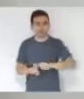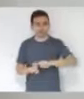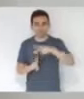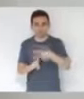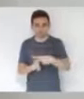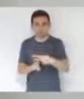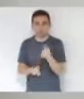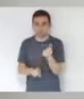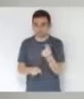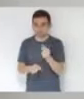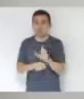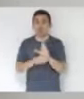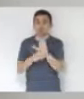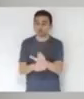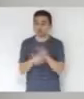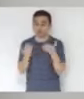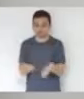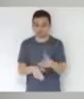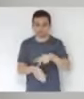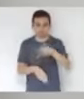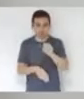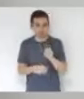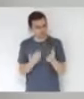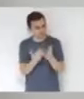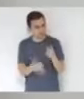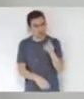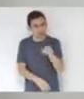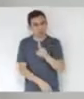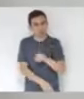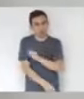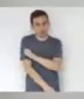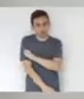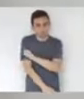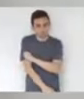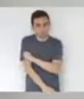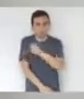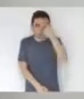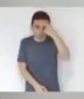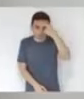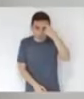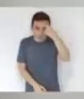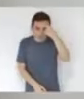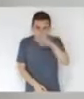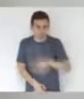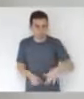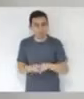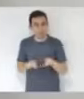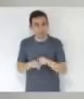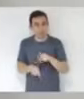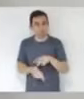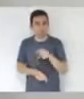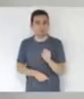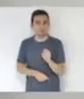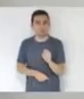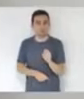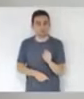à pós-graduação, beneficiando você, aluno universitário de graduação e de pós-graduação.